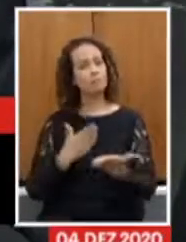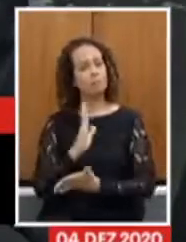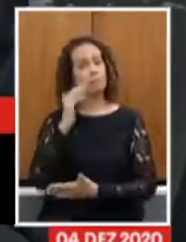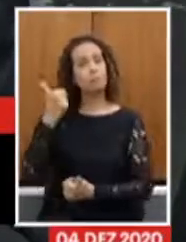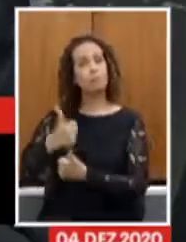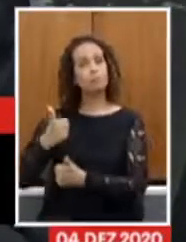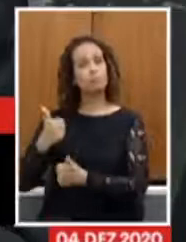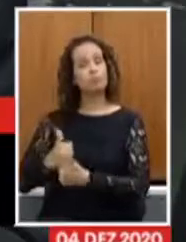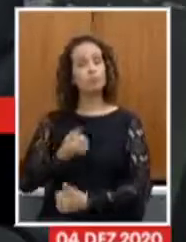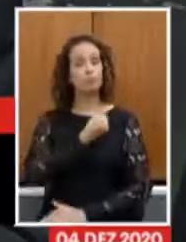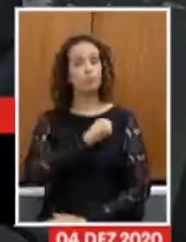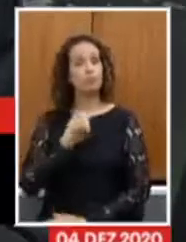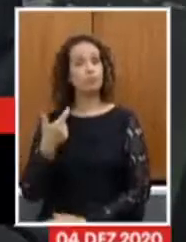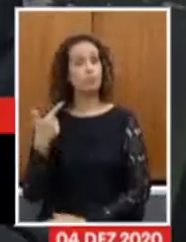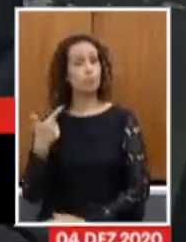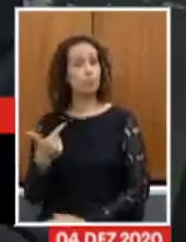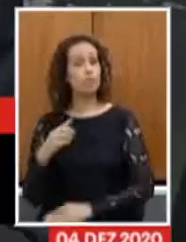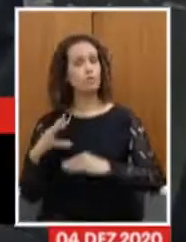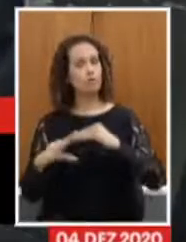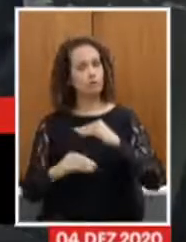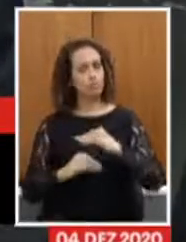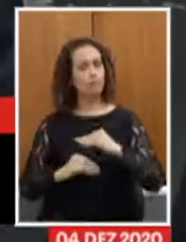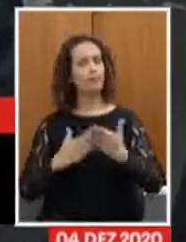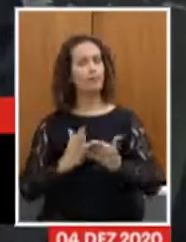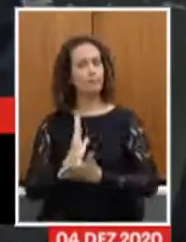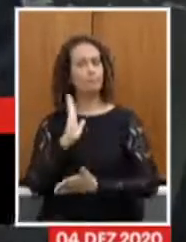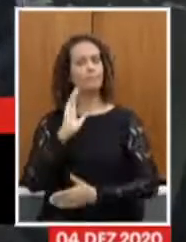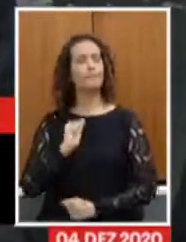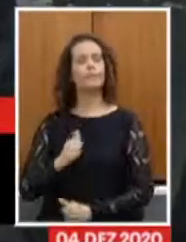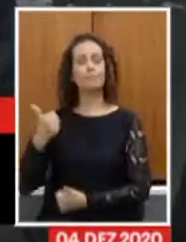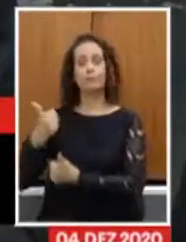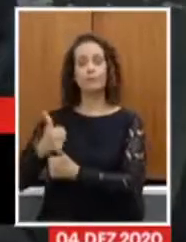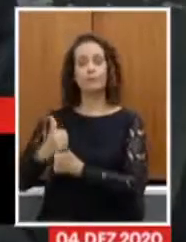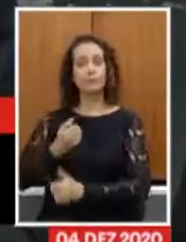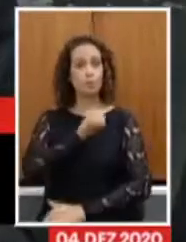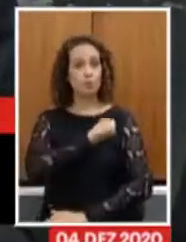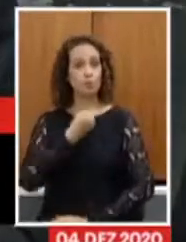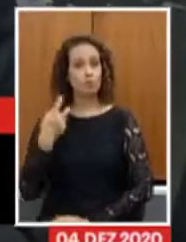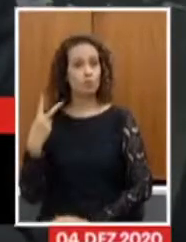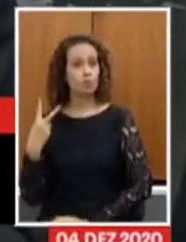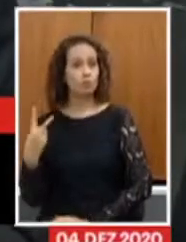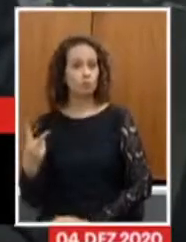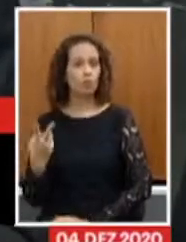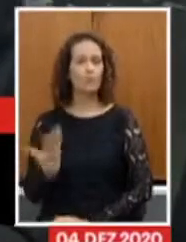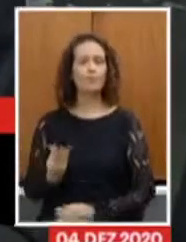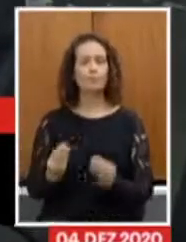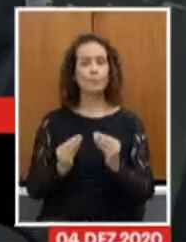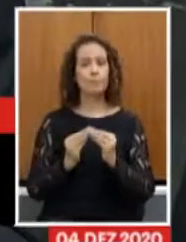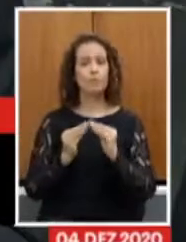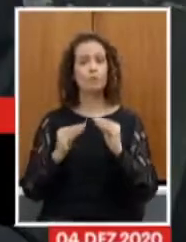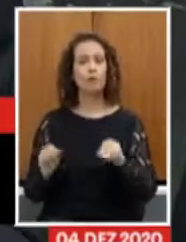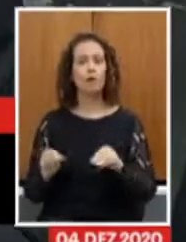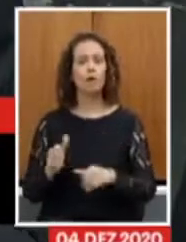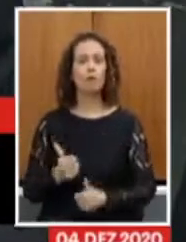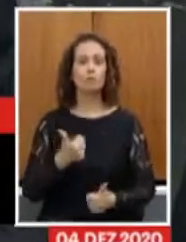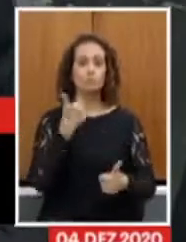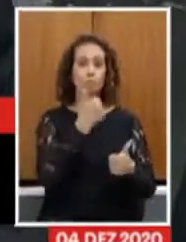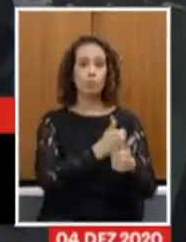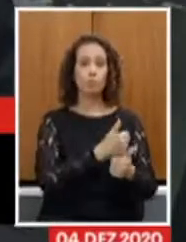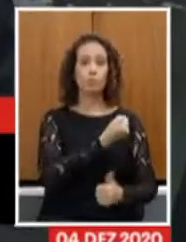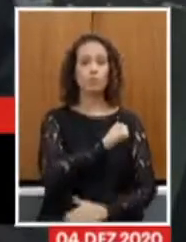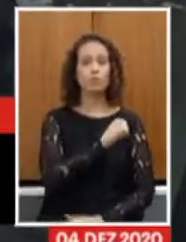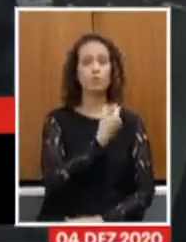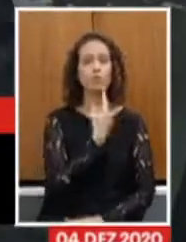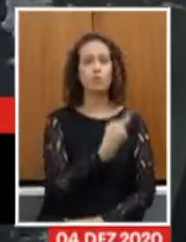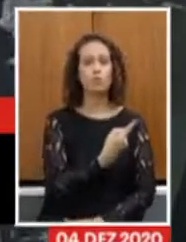número 2, salvo emenda. Com a aprovação do substitutivo número 2, ficam prejudicados o substitutivo número 1 e